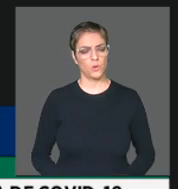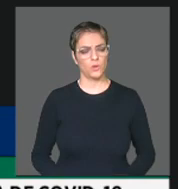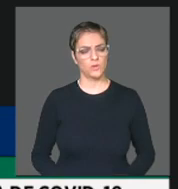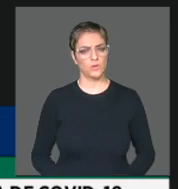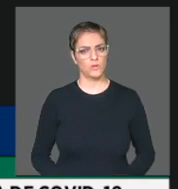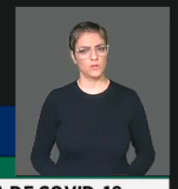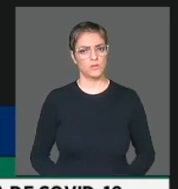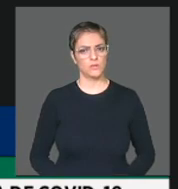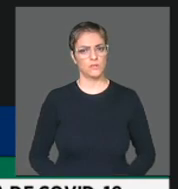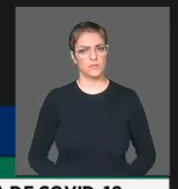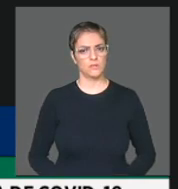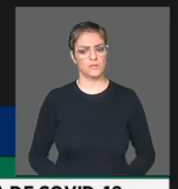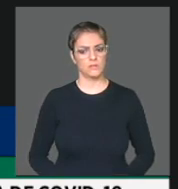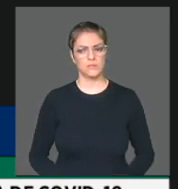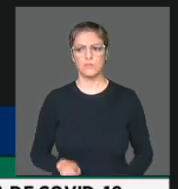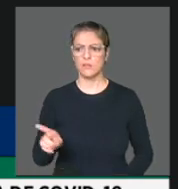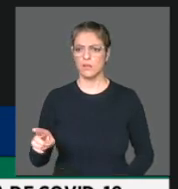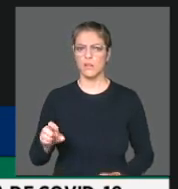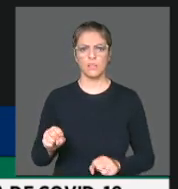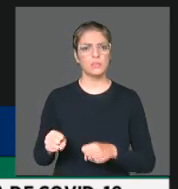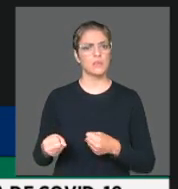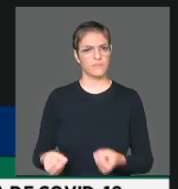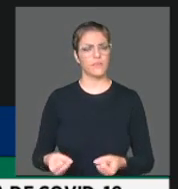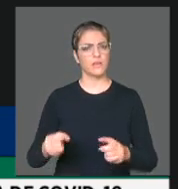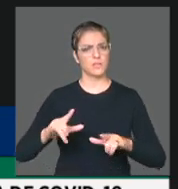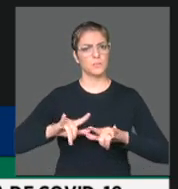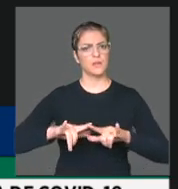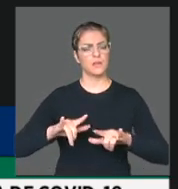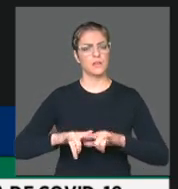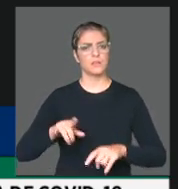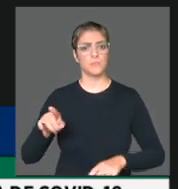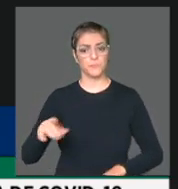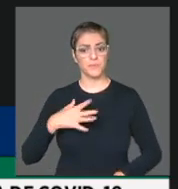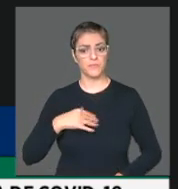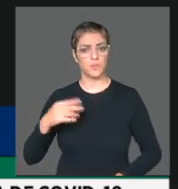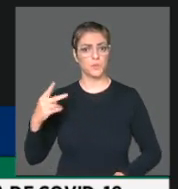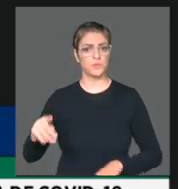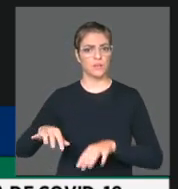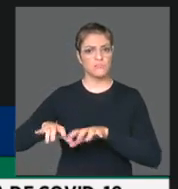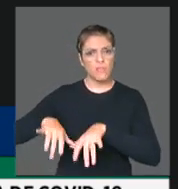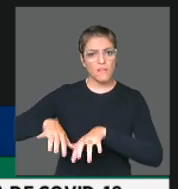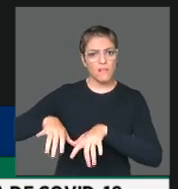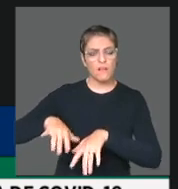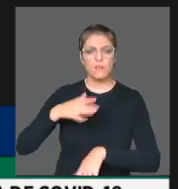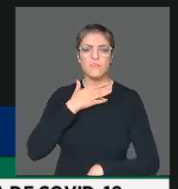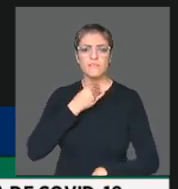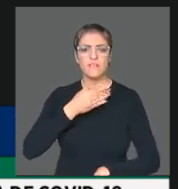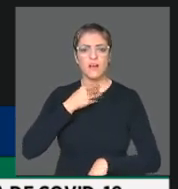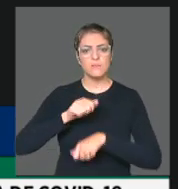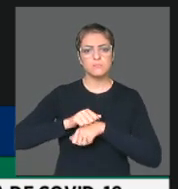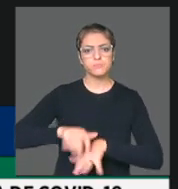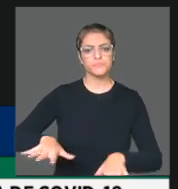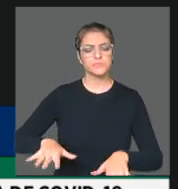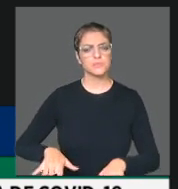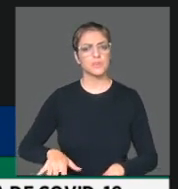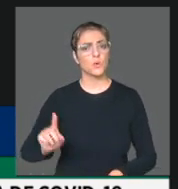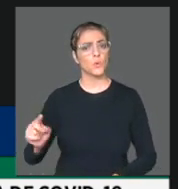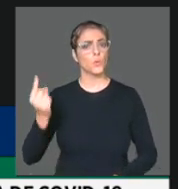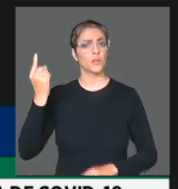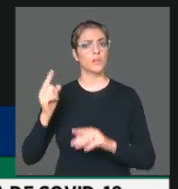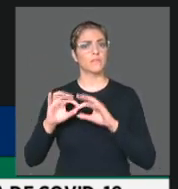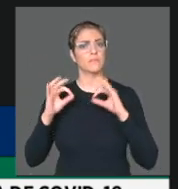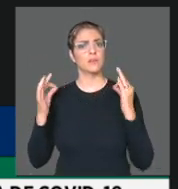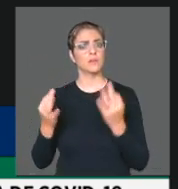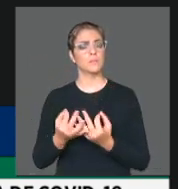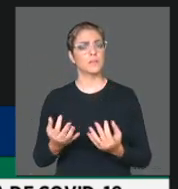defendendo milícias abertamente, filho envolvido em produção de fake news em gabinete do ódio, a única família